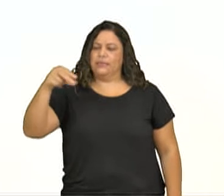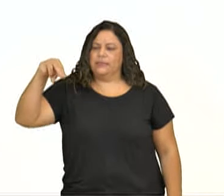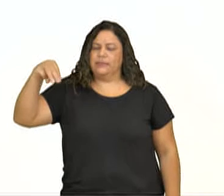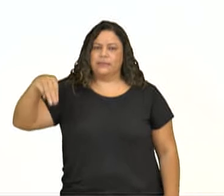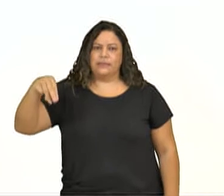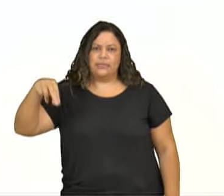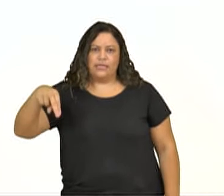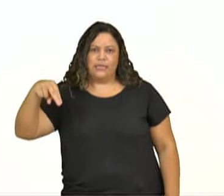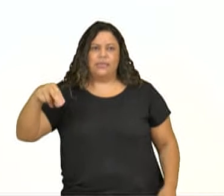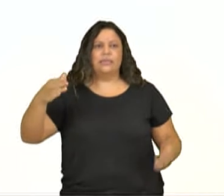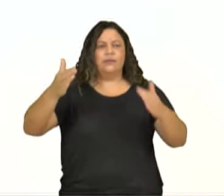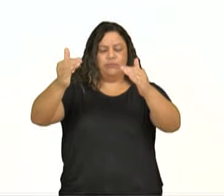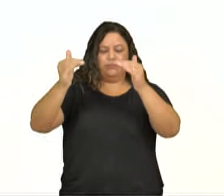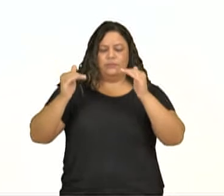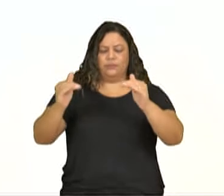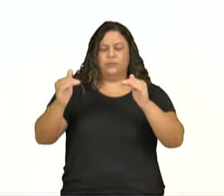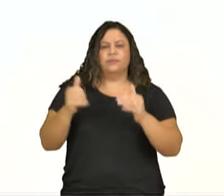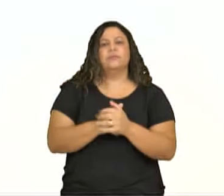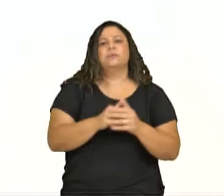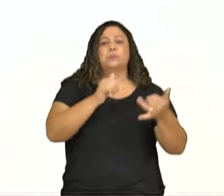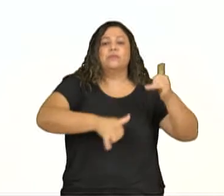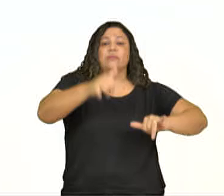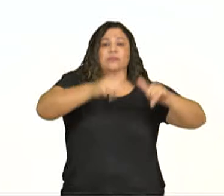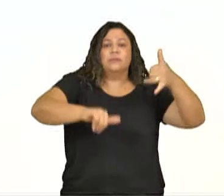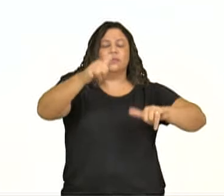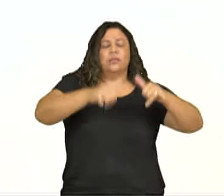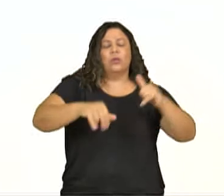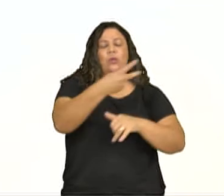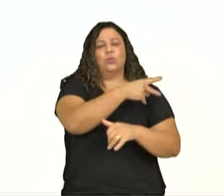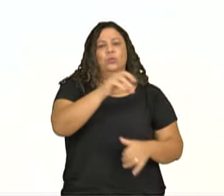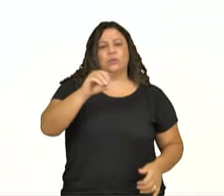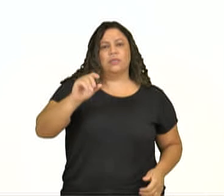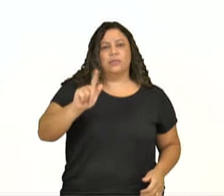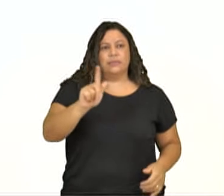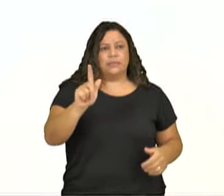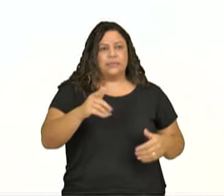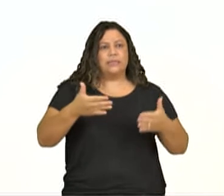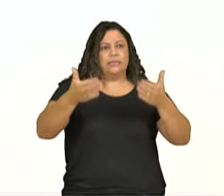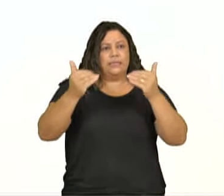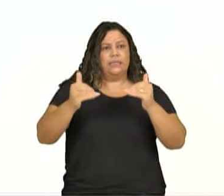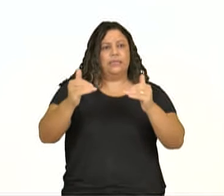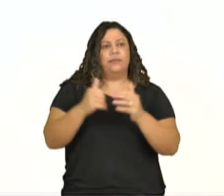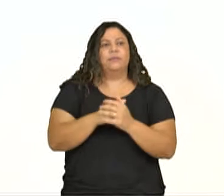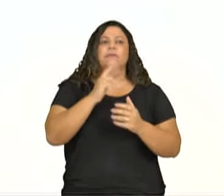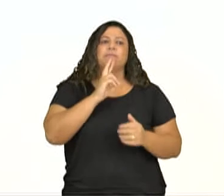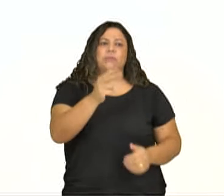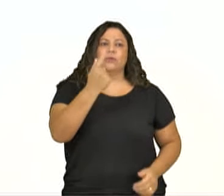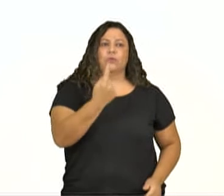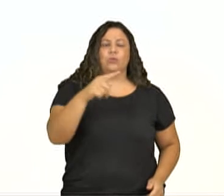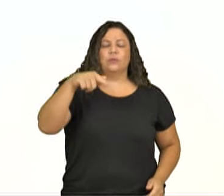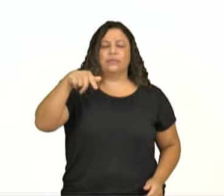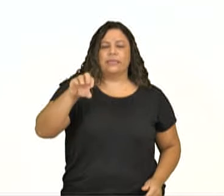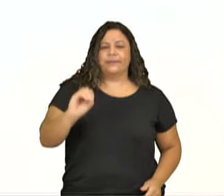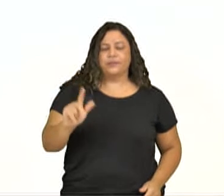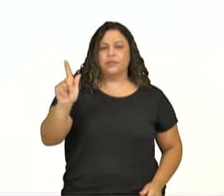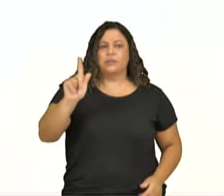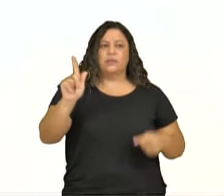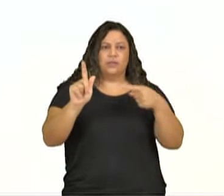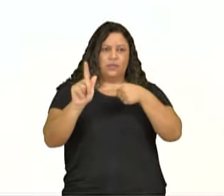amônio. Digamos que nessa reação foi utilizado 200 gramas de gás nitrogênio e obtiveram-se 170 gramas de gás